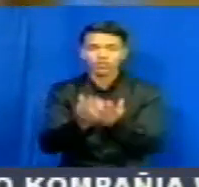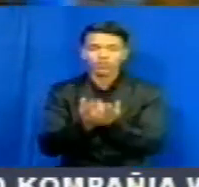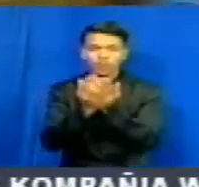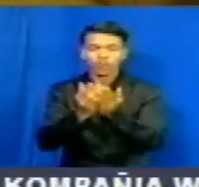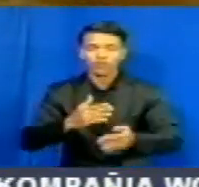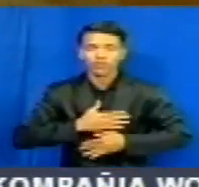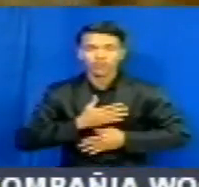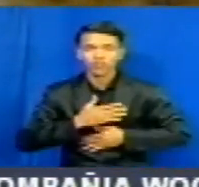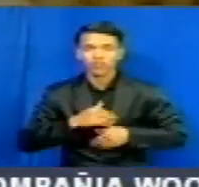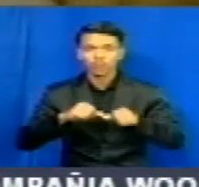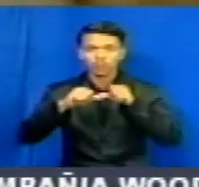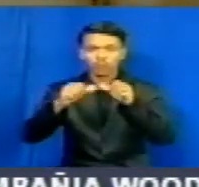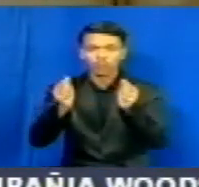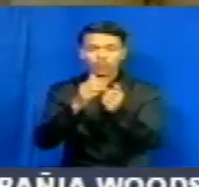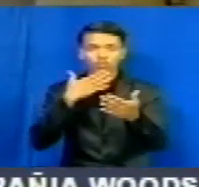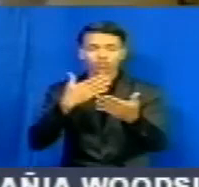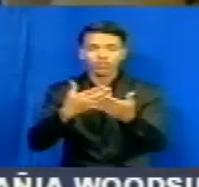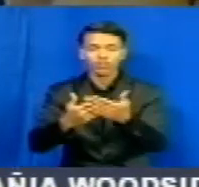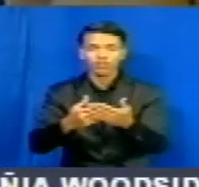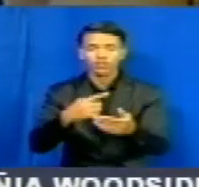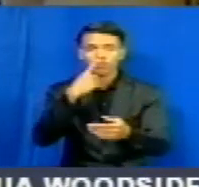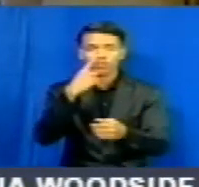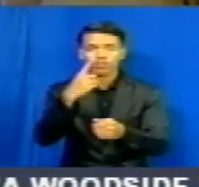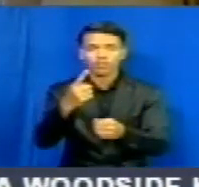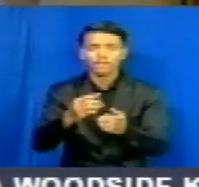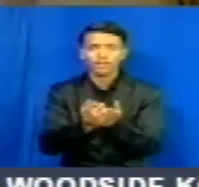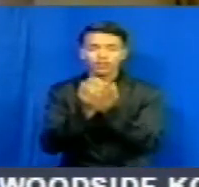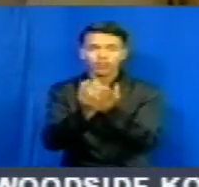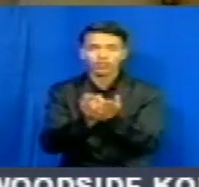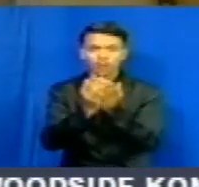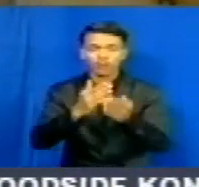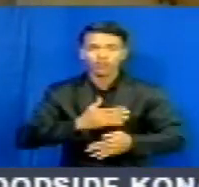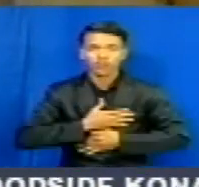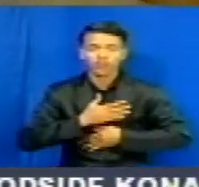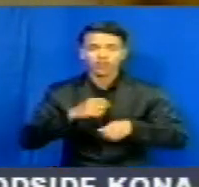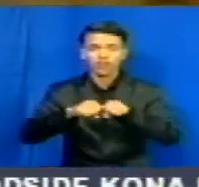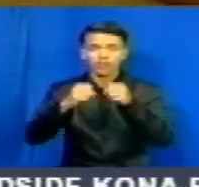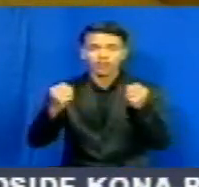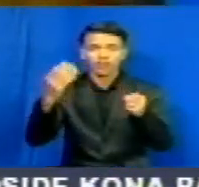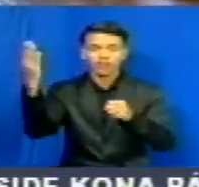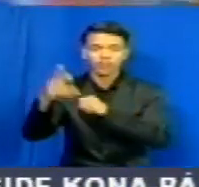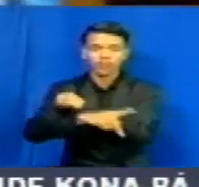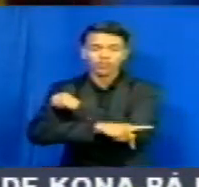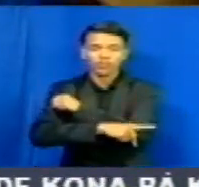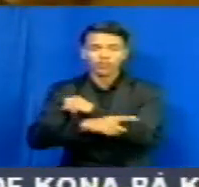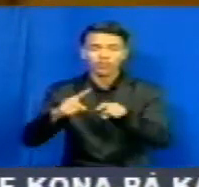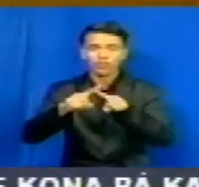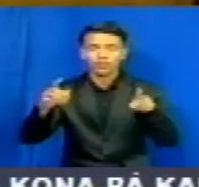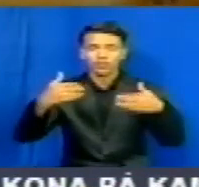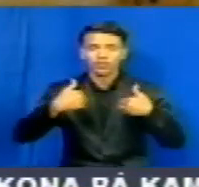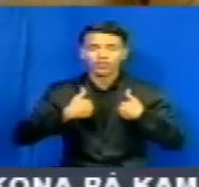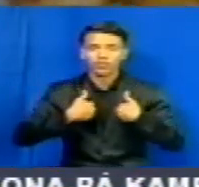Claudia. Arsenu Bano reseta informação cada Rohak Solok Socata e Portugal também o refere e a